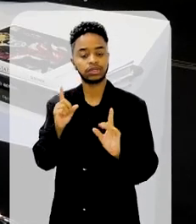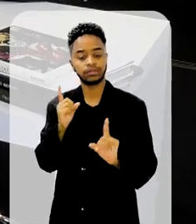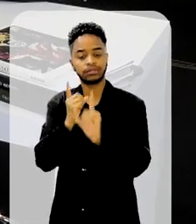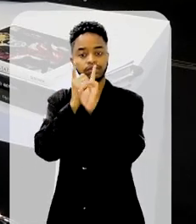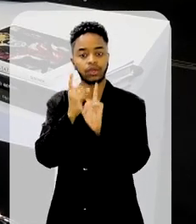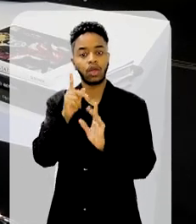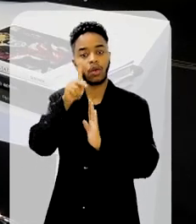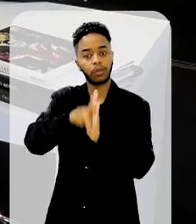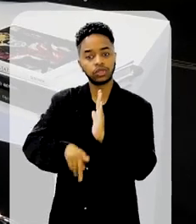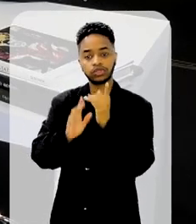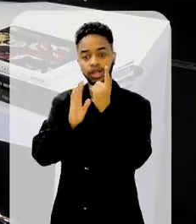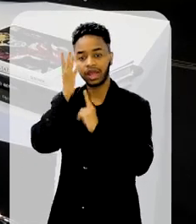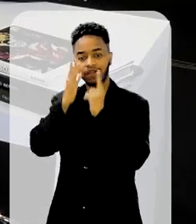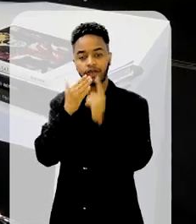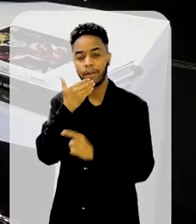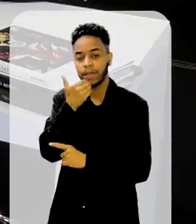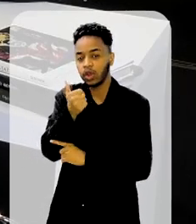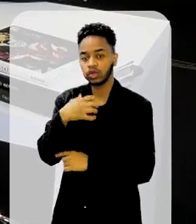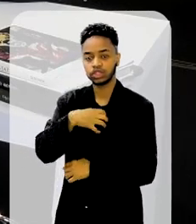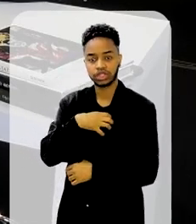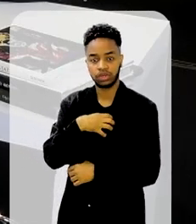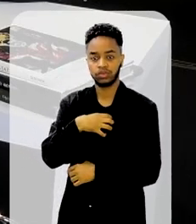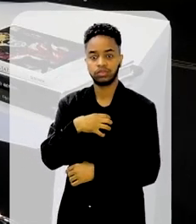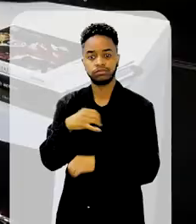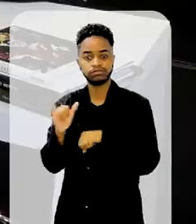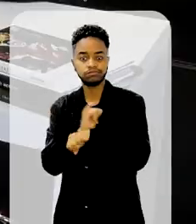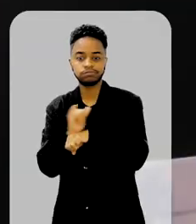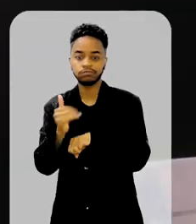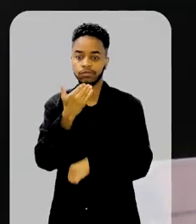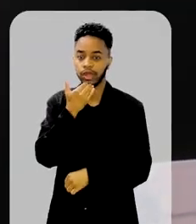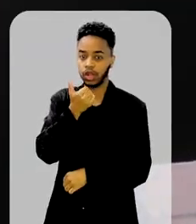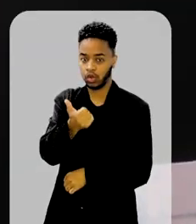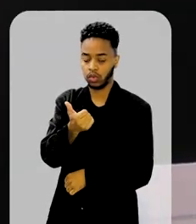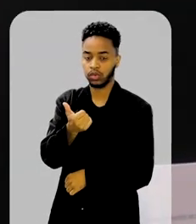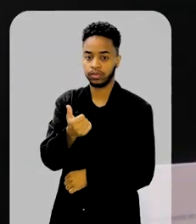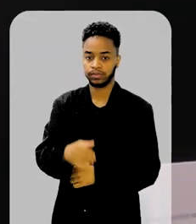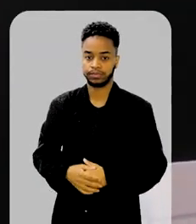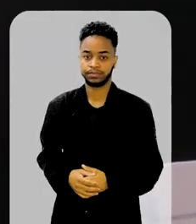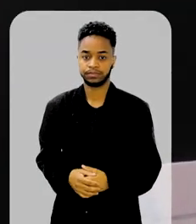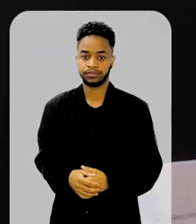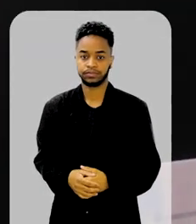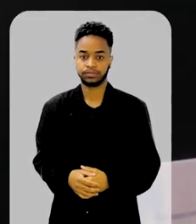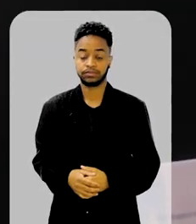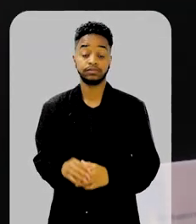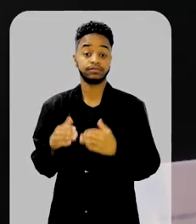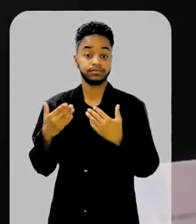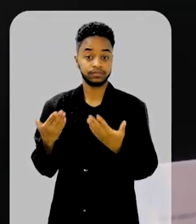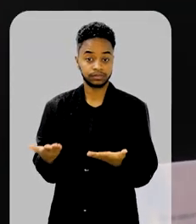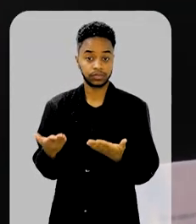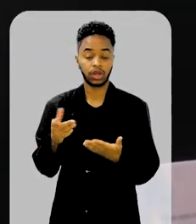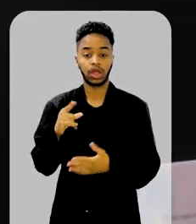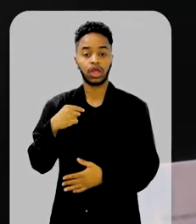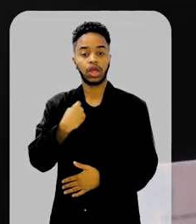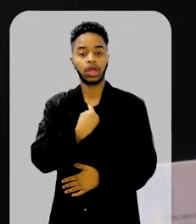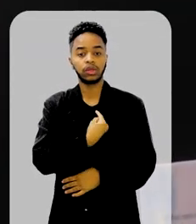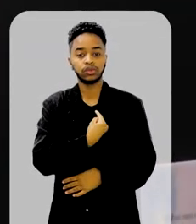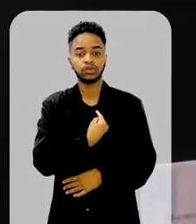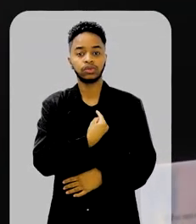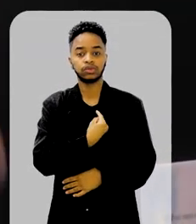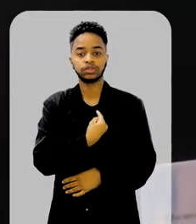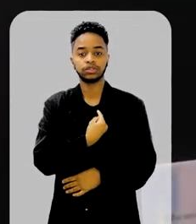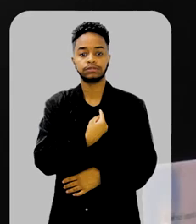no projeto de carnaval da melhor maneira mais eficientemente equacionado e aí a gente tá